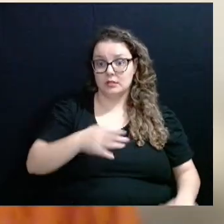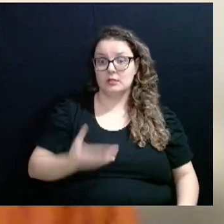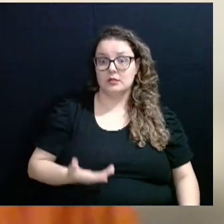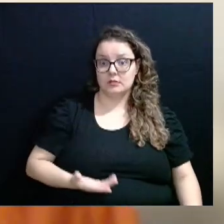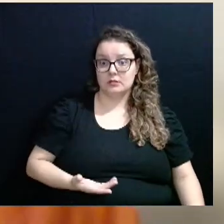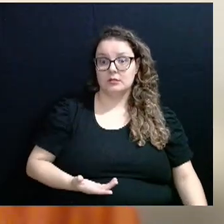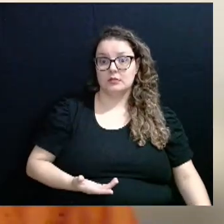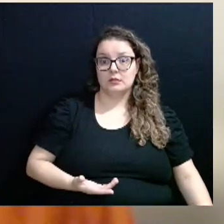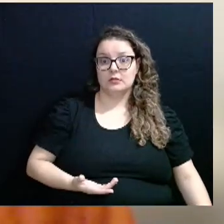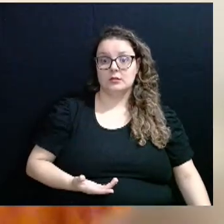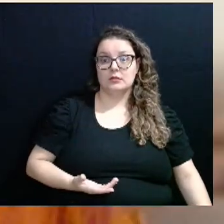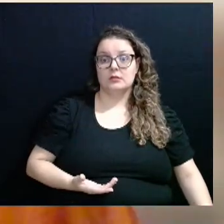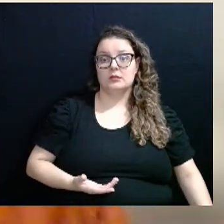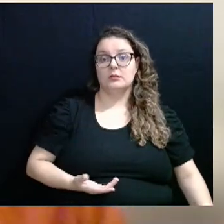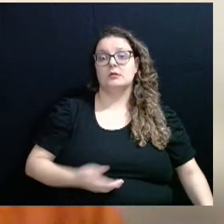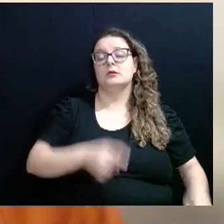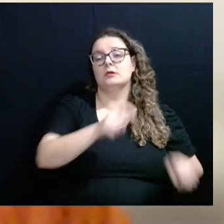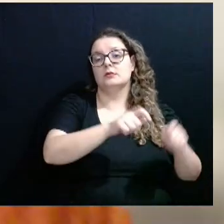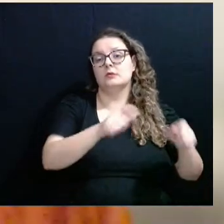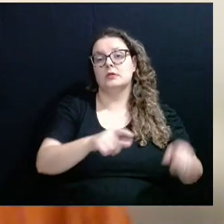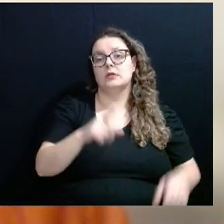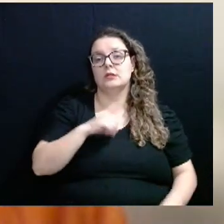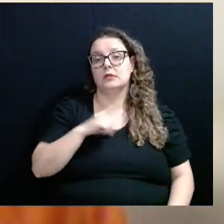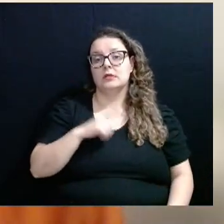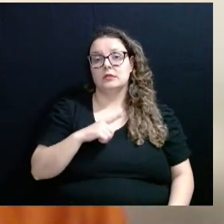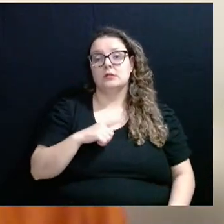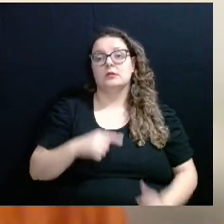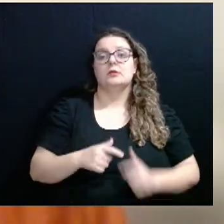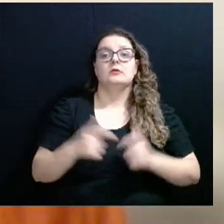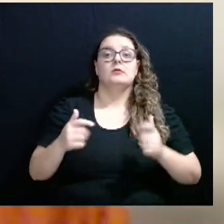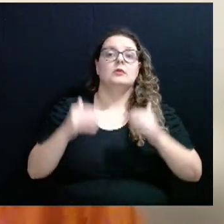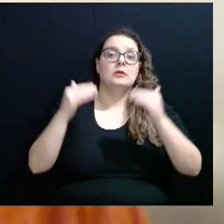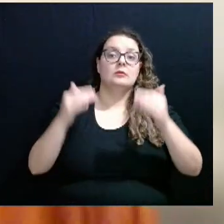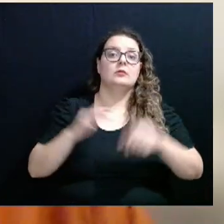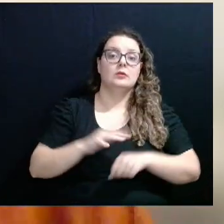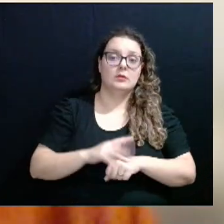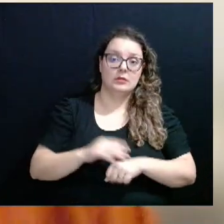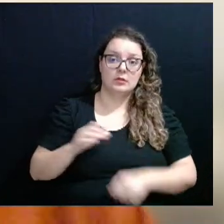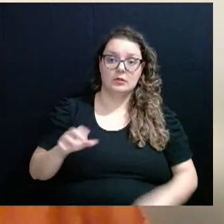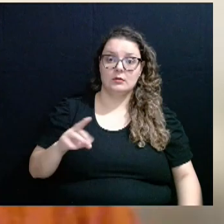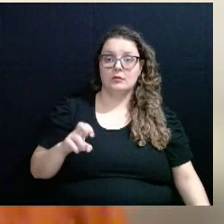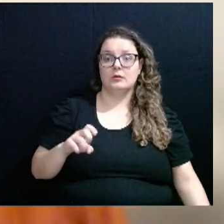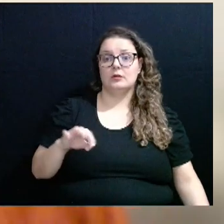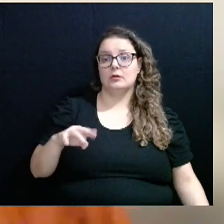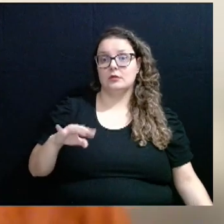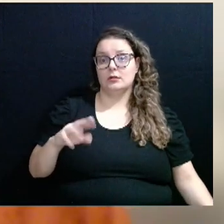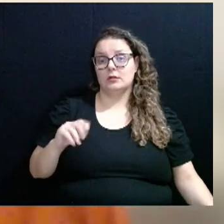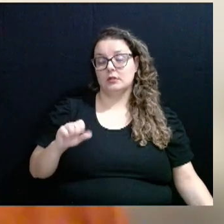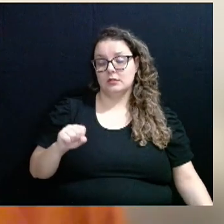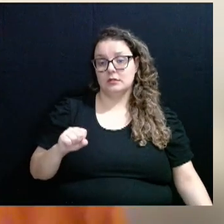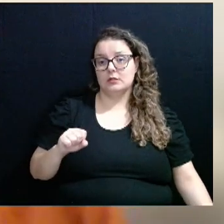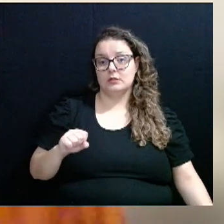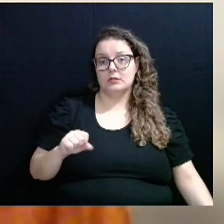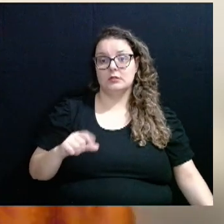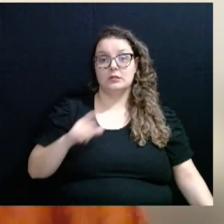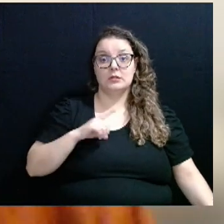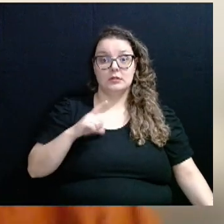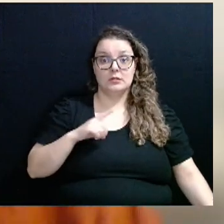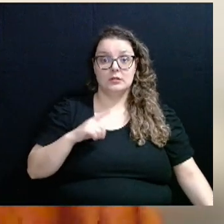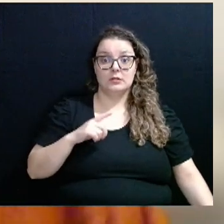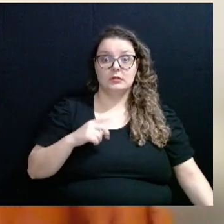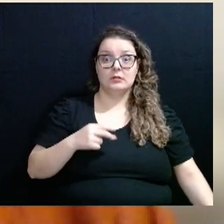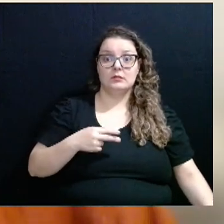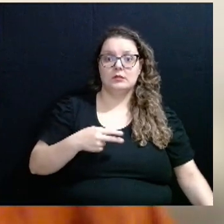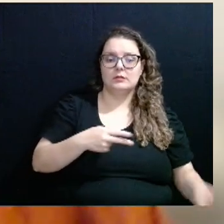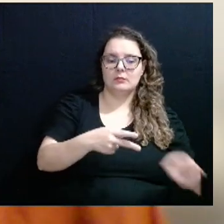essas pessoas, a gente tem uma maior prevalência de doenças crônicas. Tendo esse panorama, a gente está fornecendo